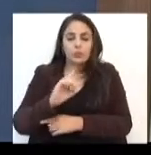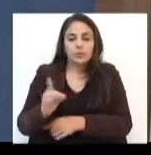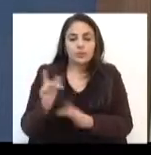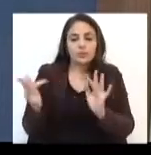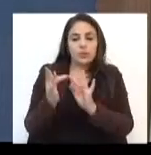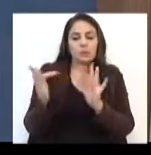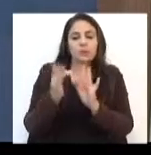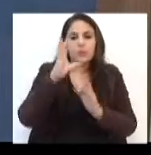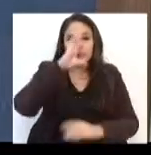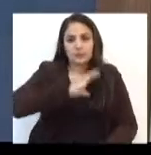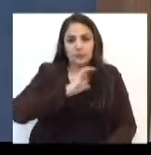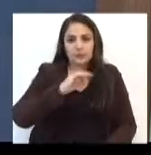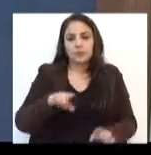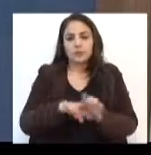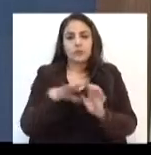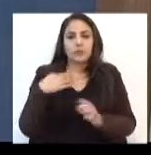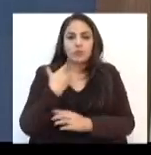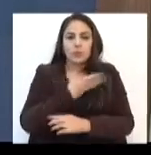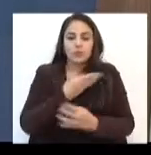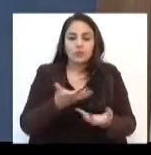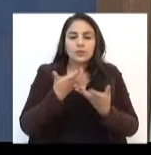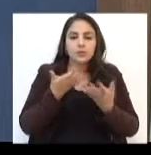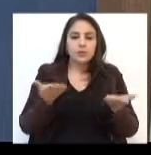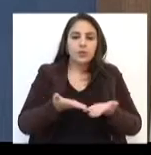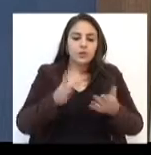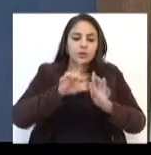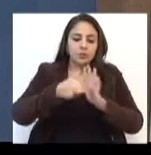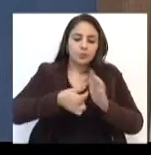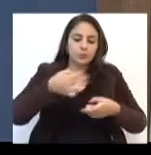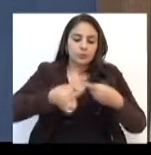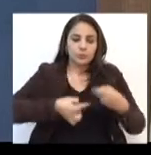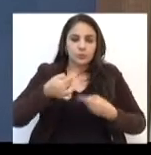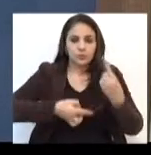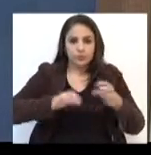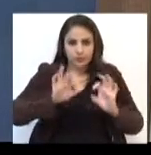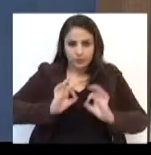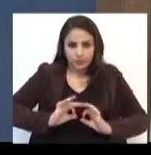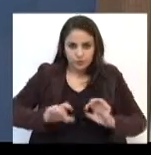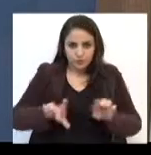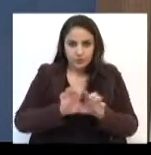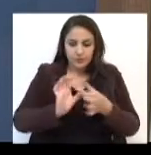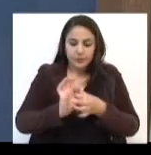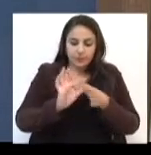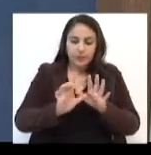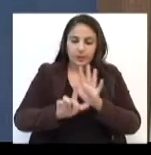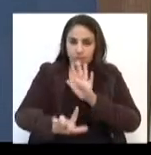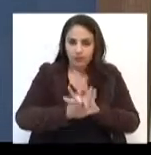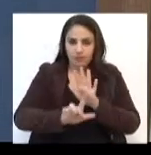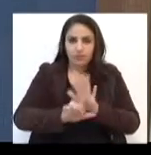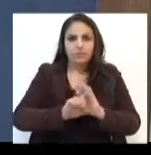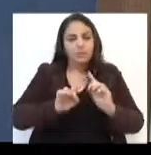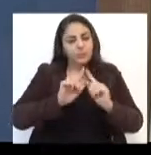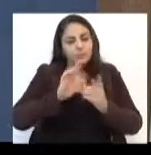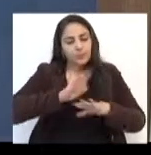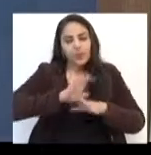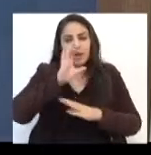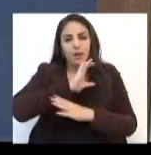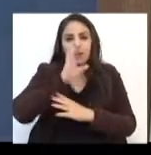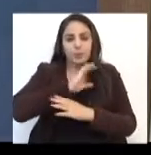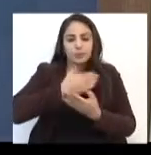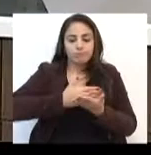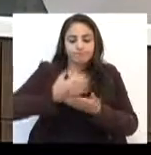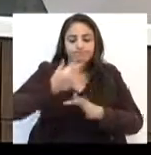com o cidadão. Então, nós queremos agora, após a discussão desse projeto, e vê-lo aprovado e aí sim, o mais rápido possível, colocar